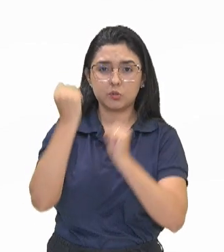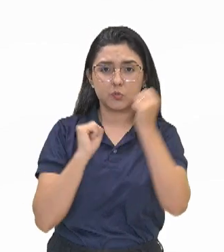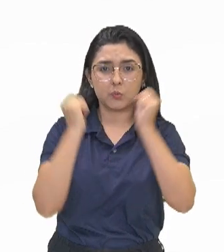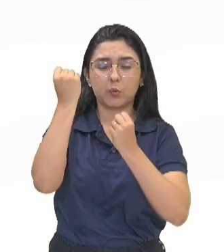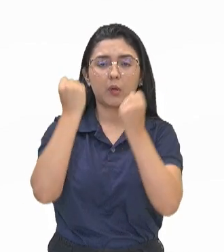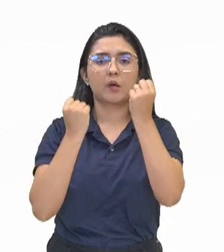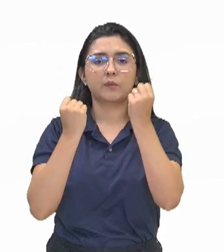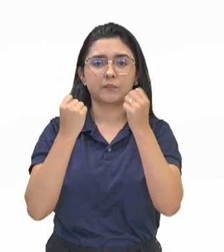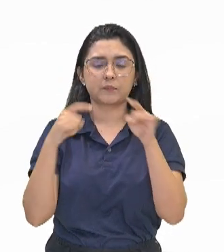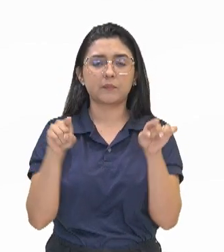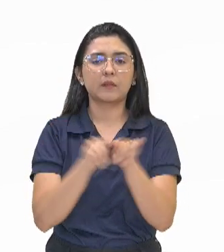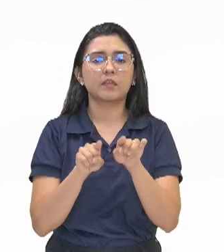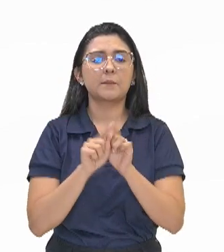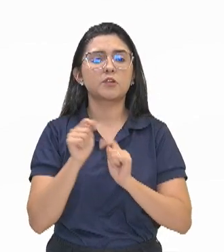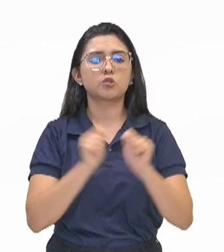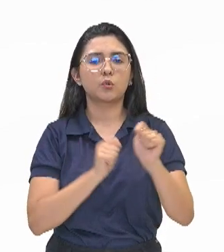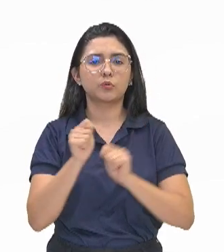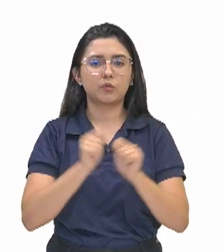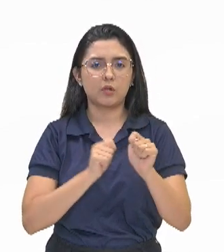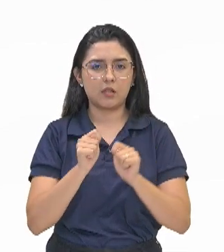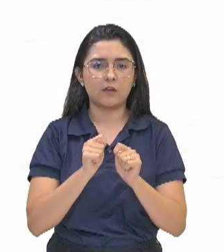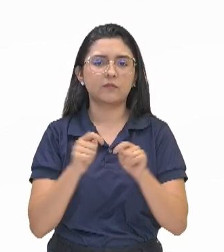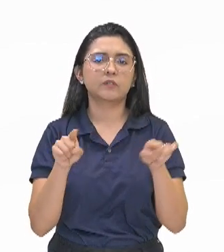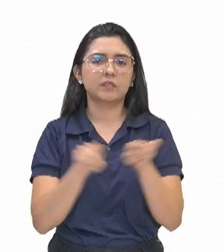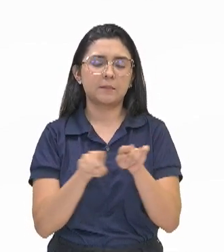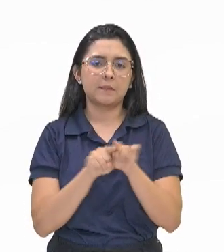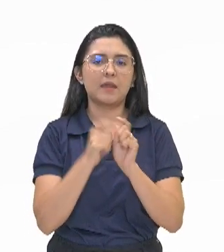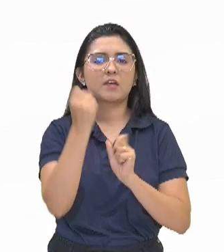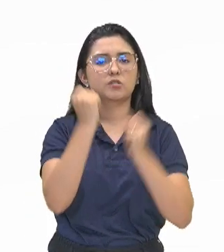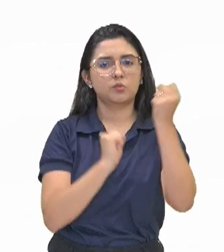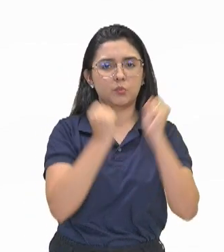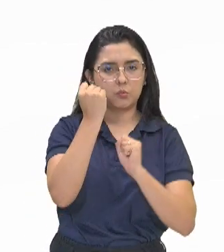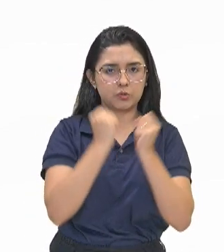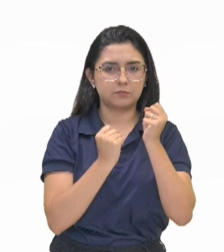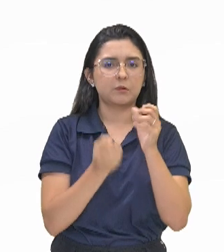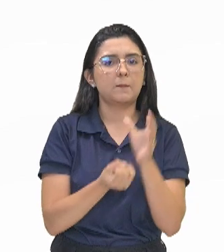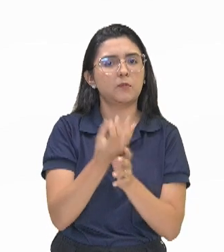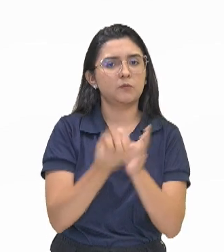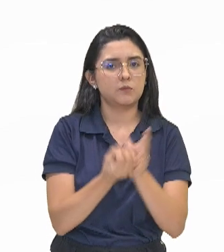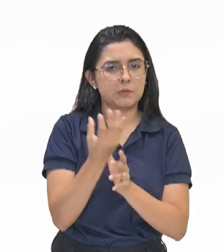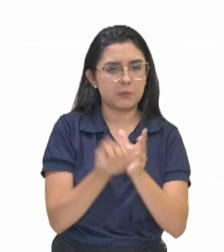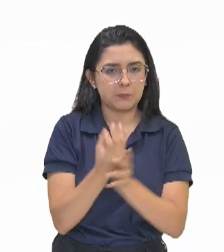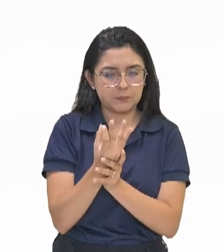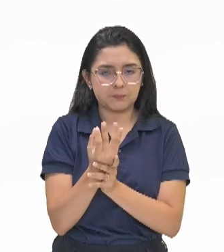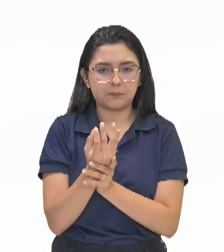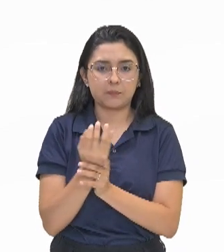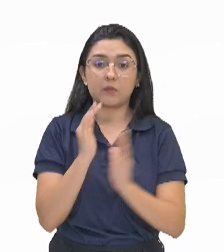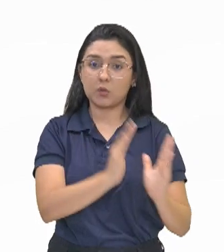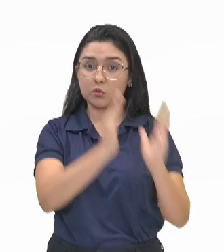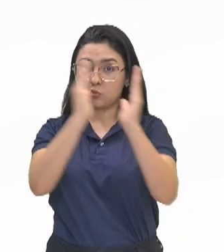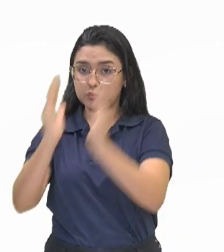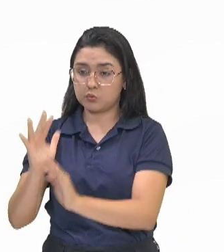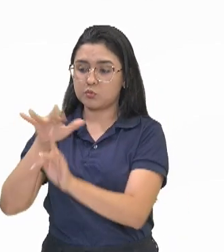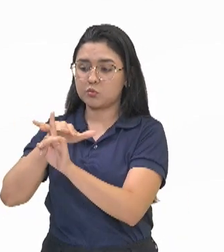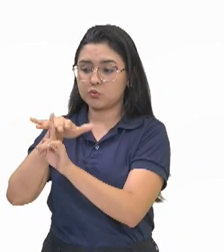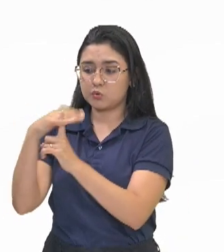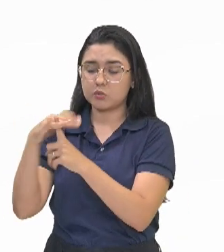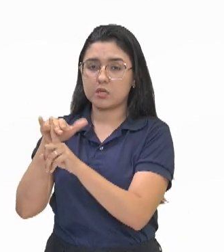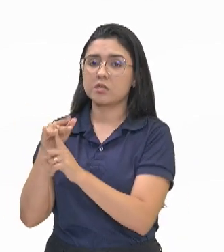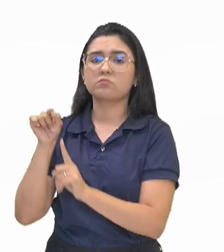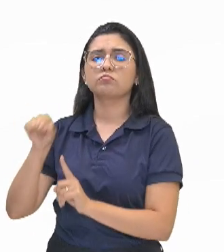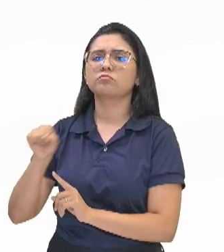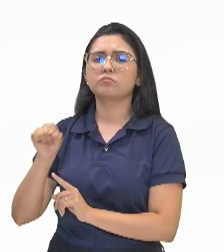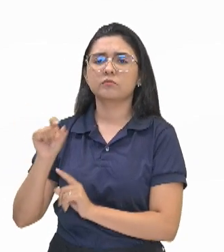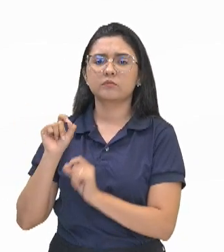aí, dominavam também os meios de produção nas indústrias. Já o socialismo, ele pregava o quê?